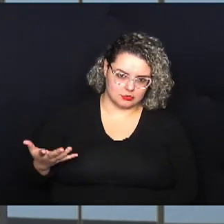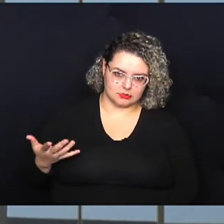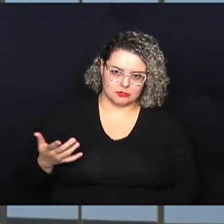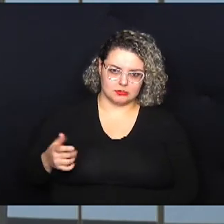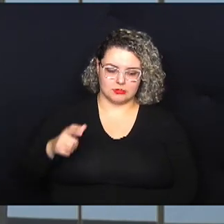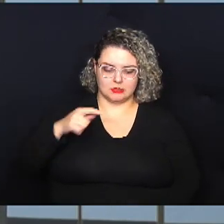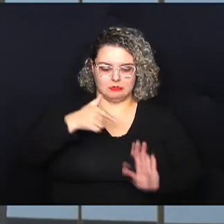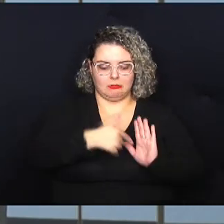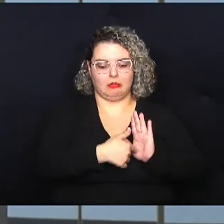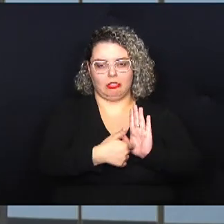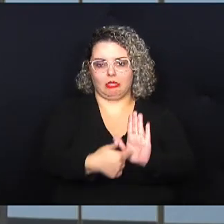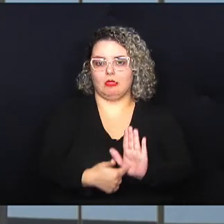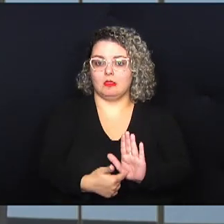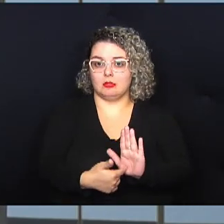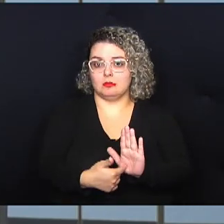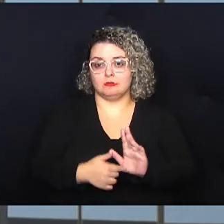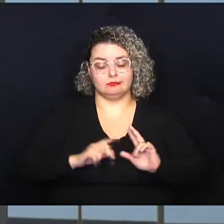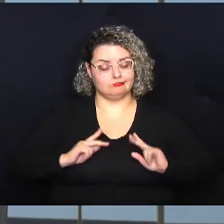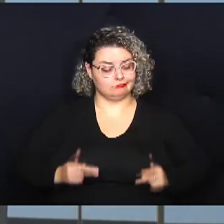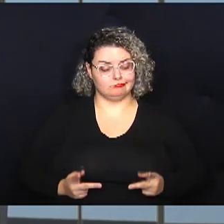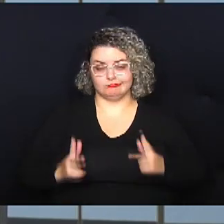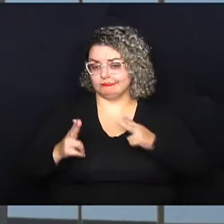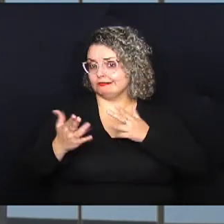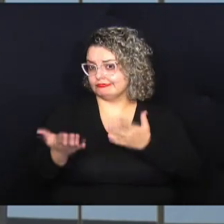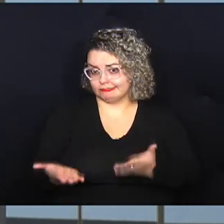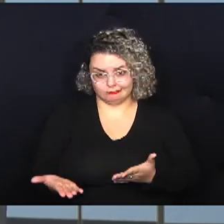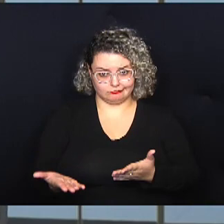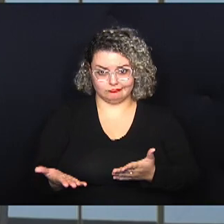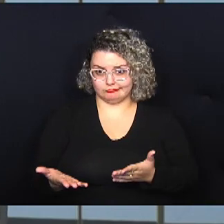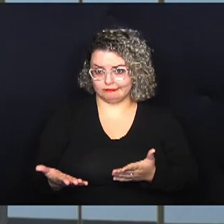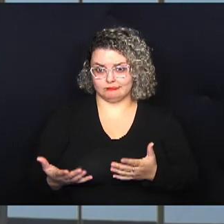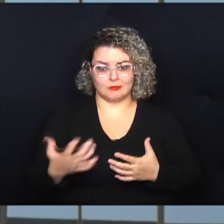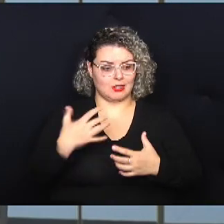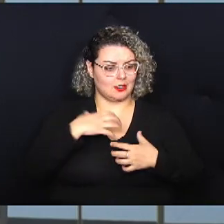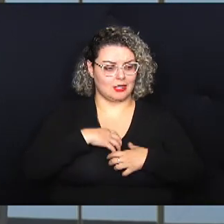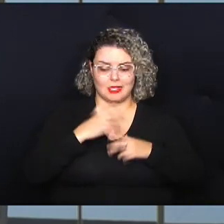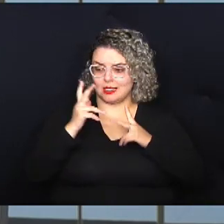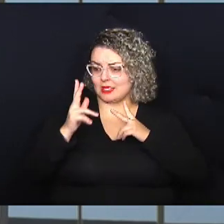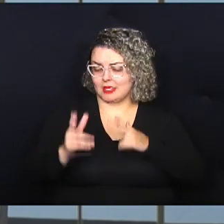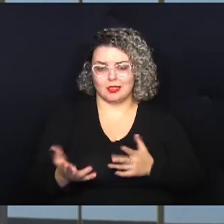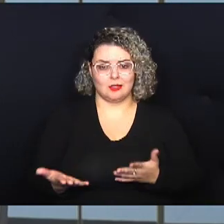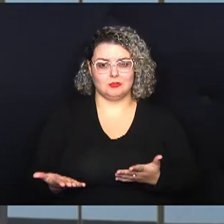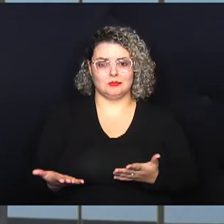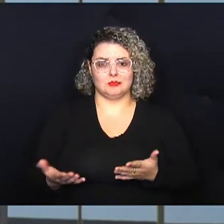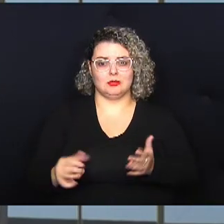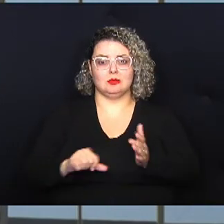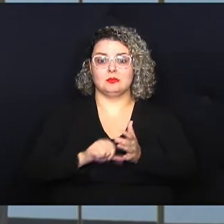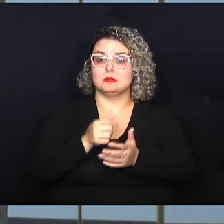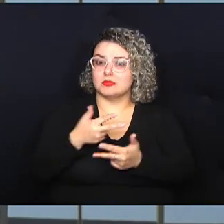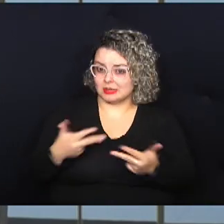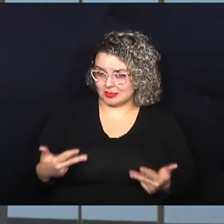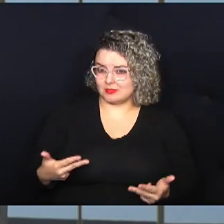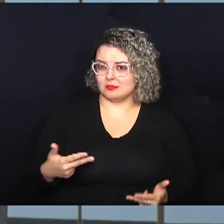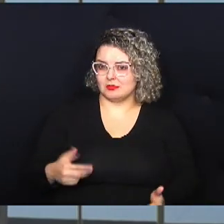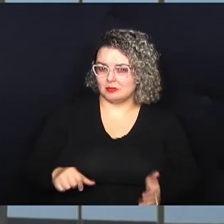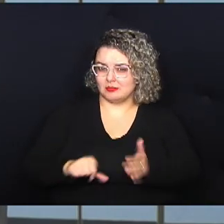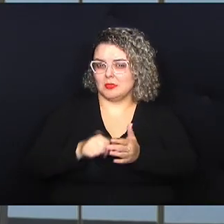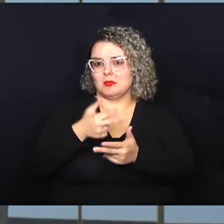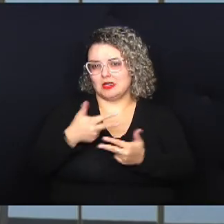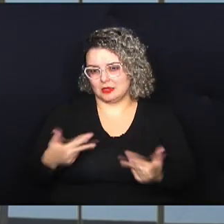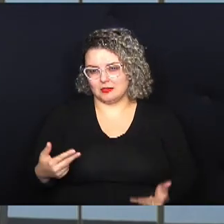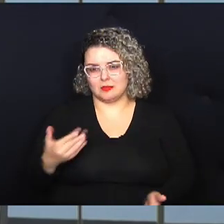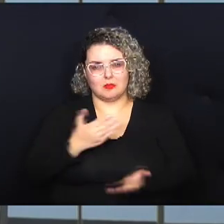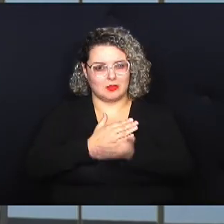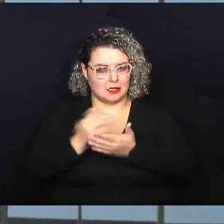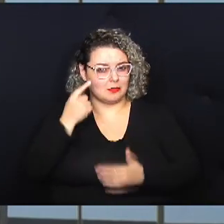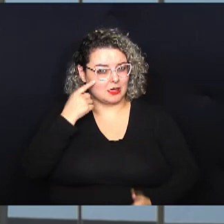exposta, mas ela é uma pessoa de carne e osso como você, ela tem as mesmas emoções como você. E eu acho que primeiro de tudo a pessoa já tem que começar a pensar